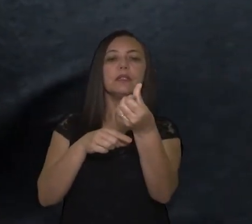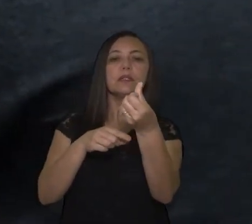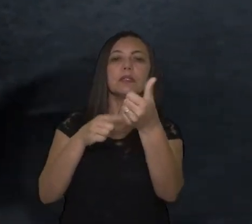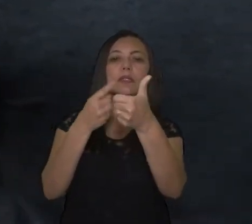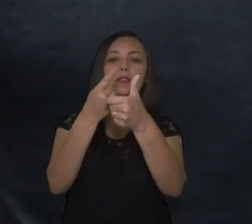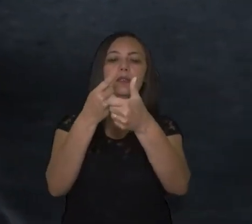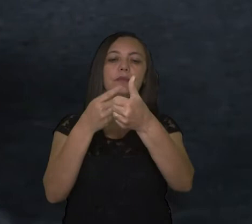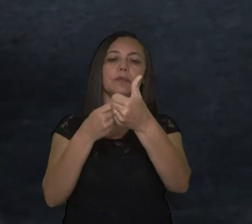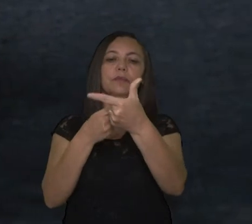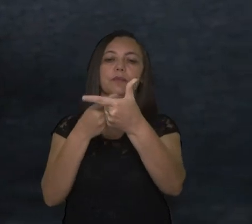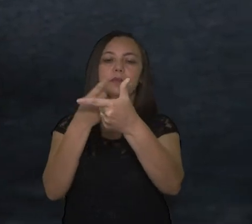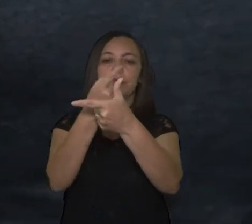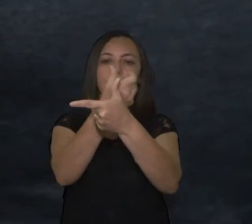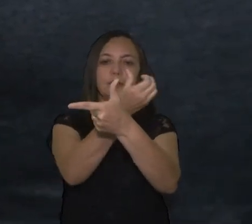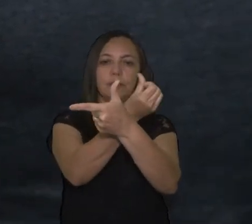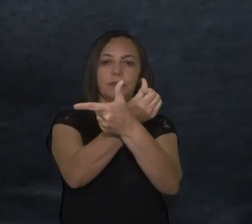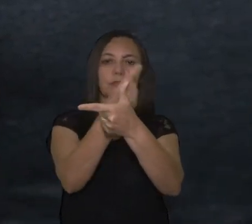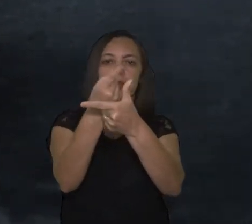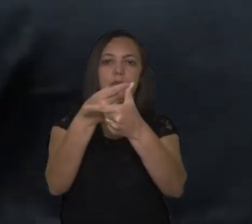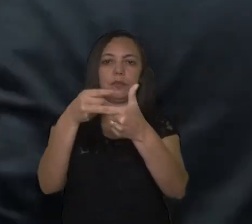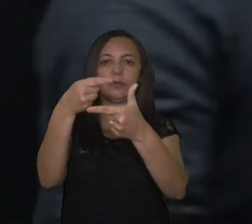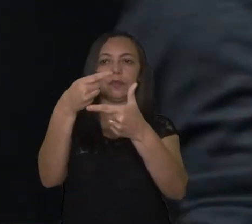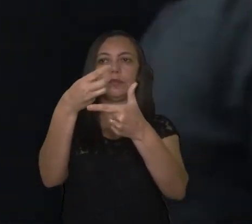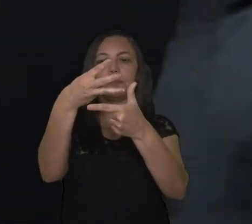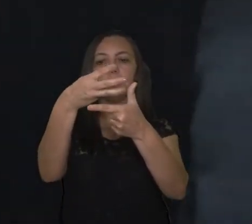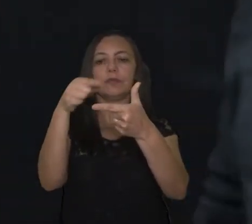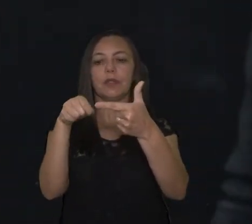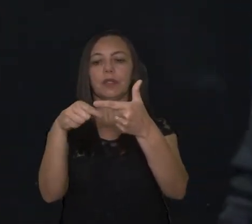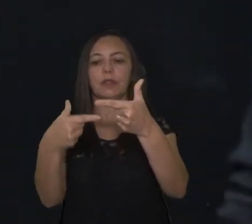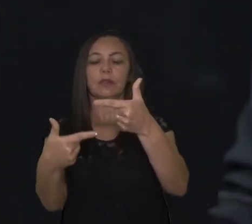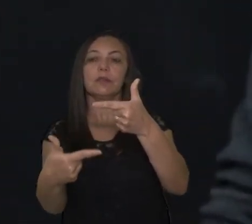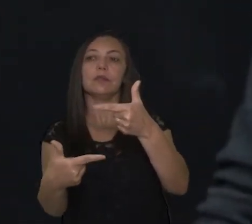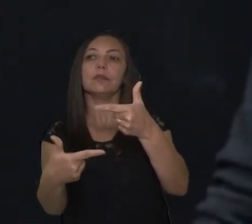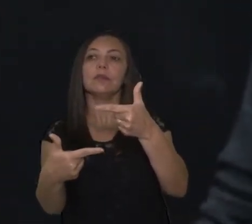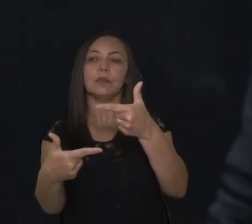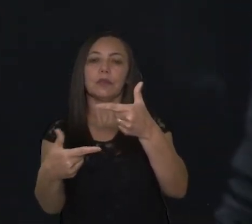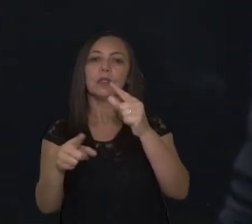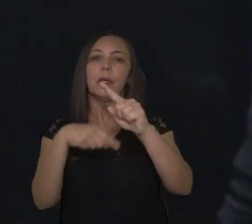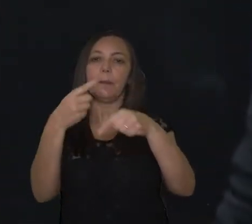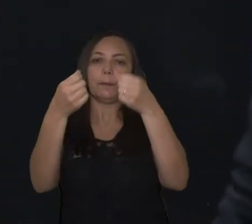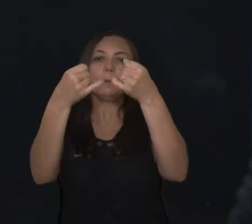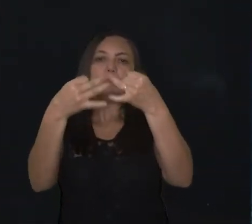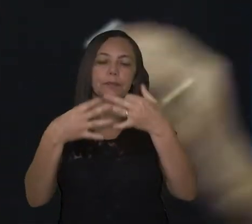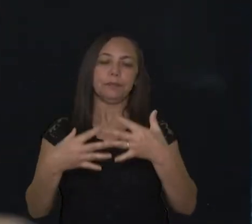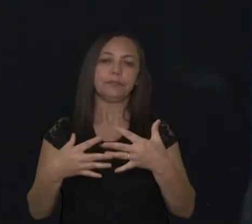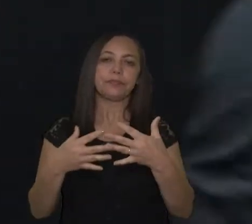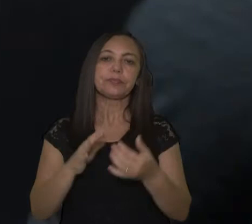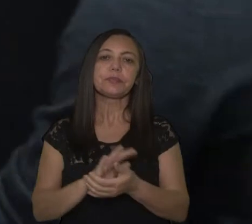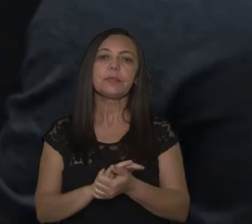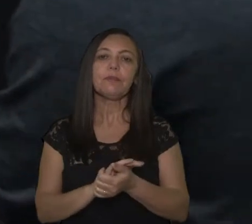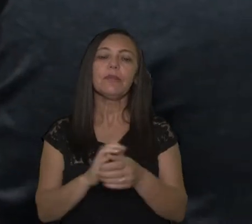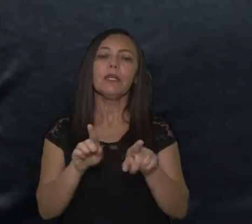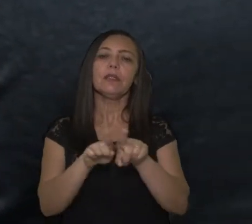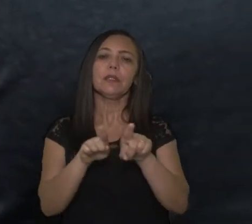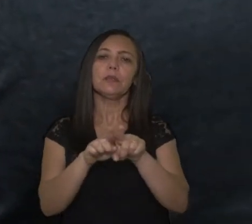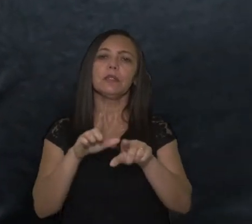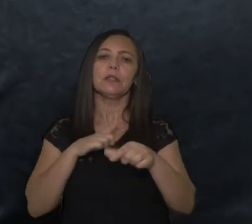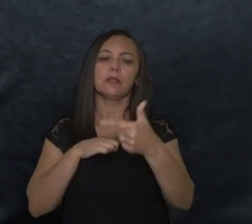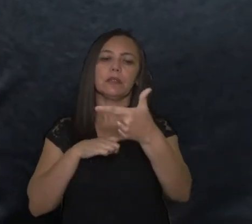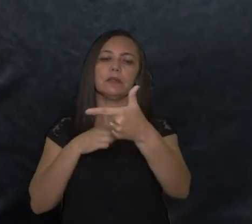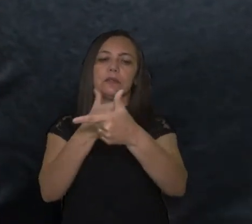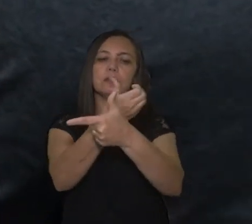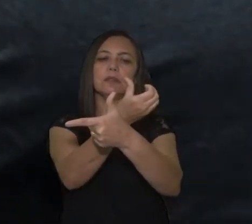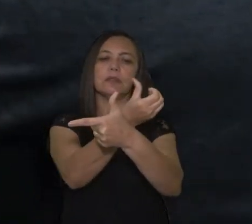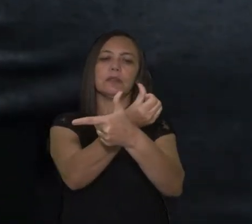6 dividido por 3 é 2. E aqui eu vou colocar vezes 2, porque eu vou já te explicar por quê, tá? Aqui eu